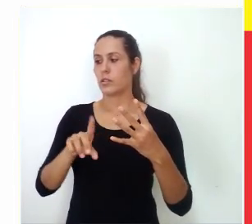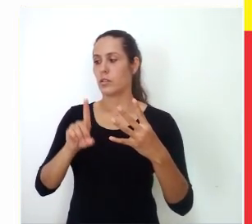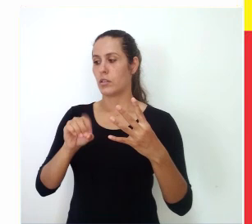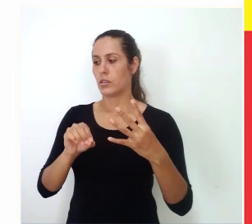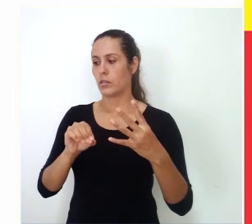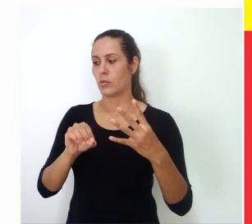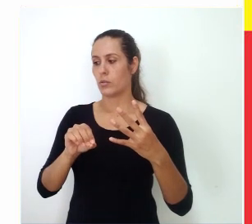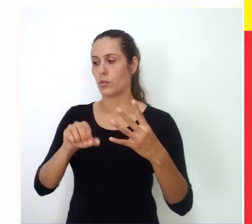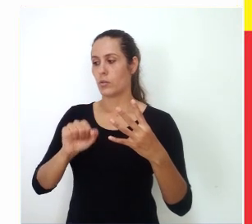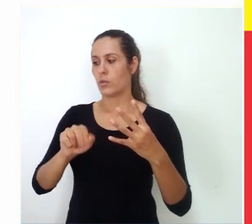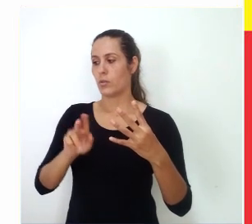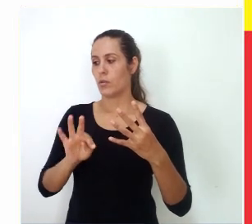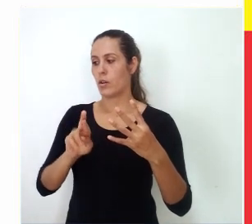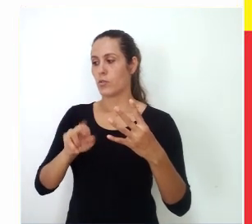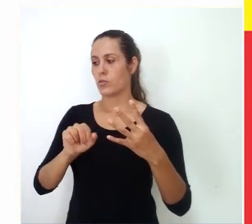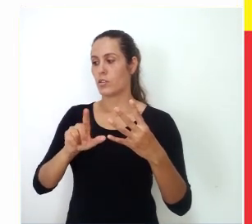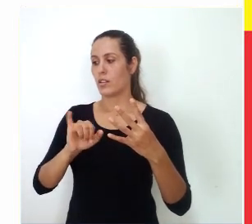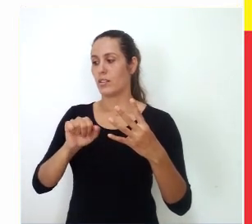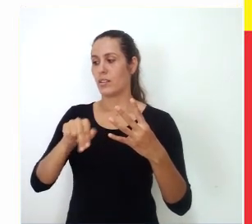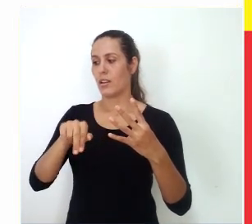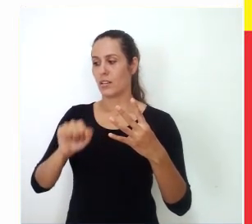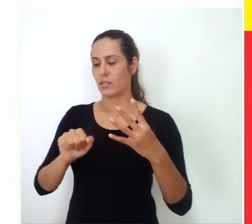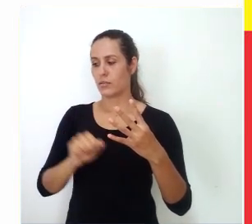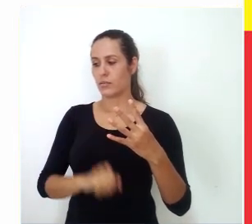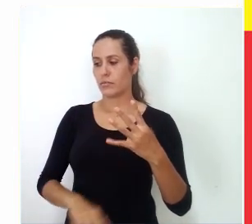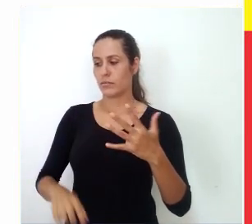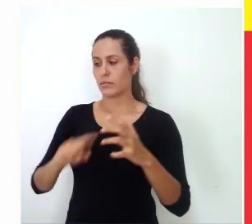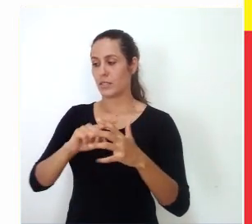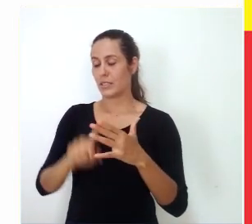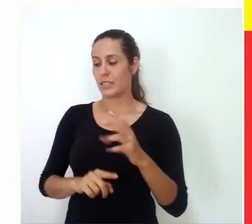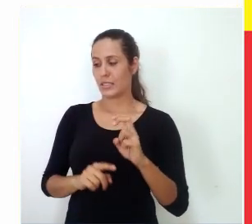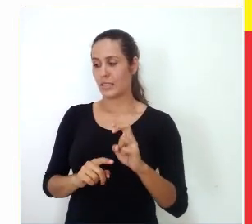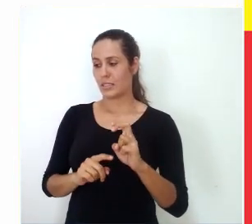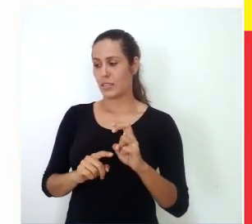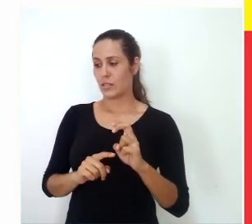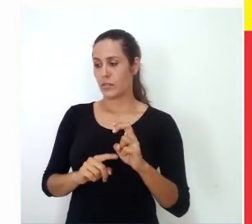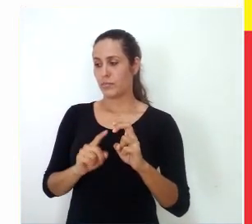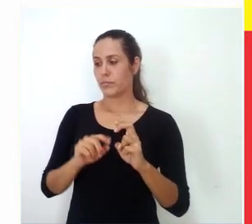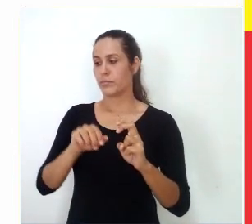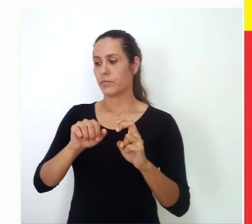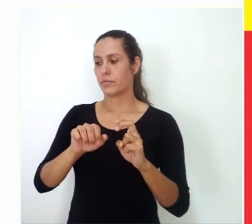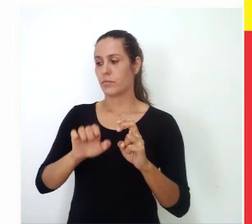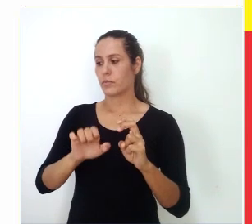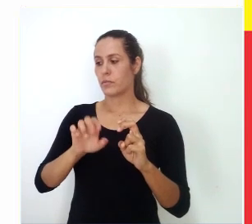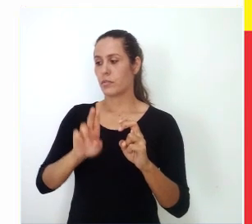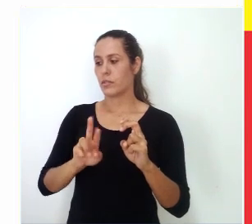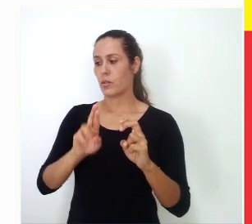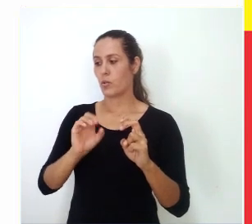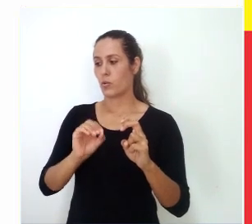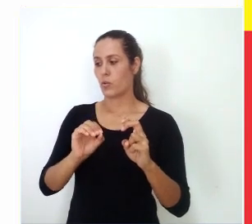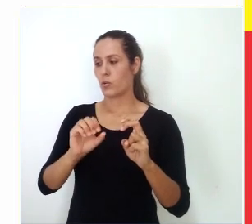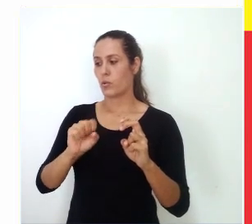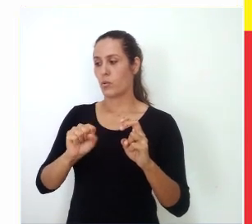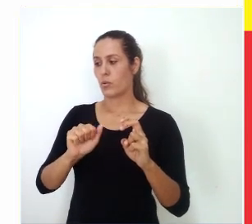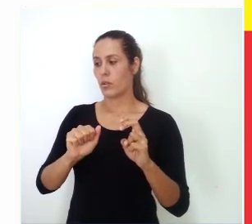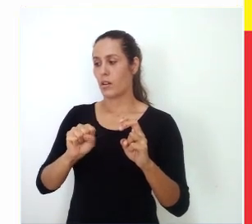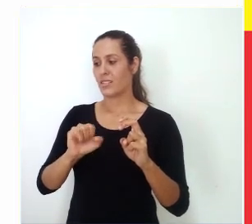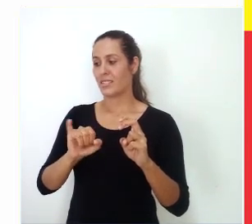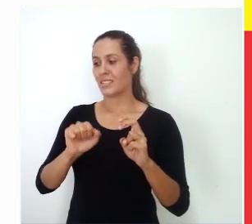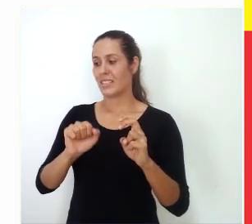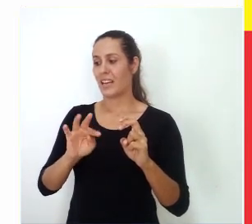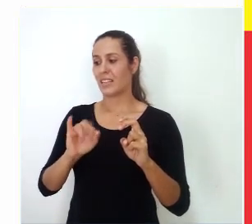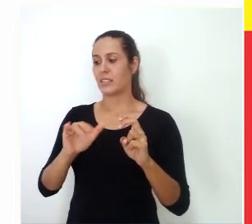placa tectônica, chamada de Indo-Australiana. A quinta placa